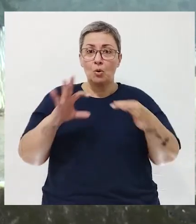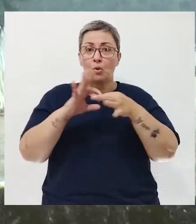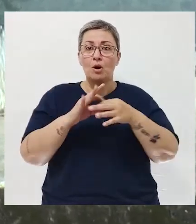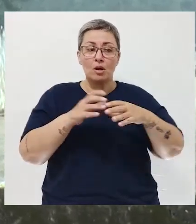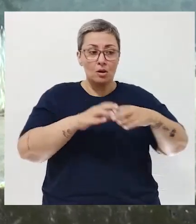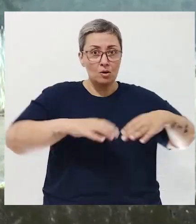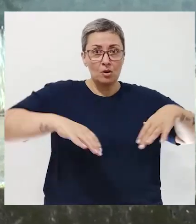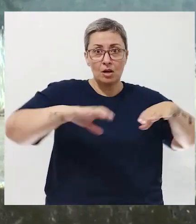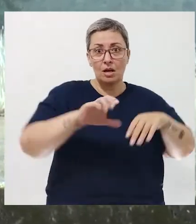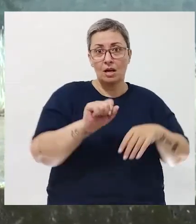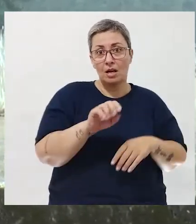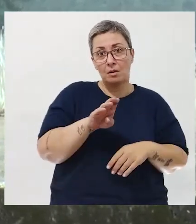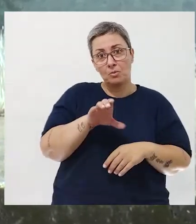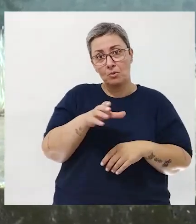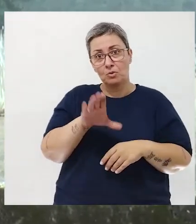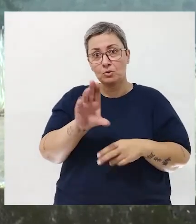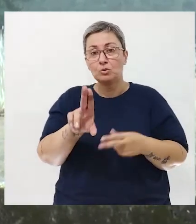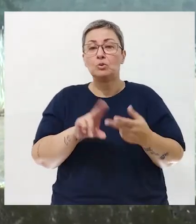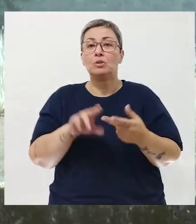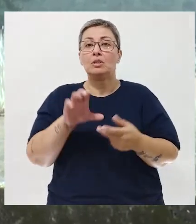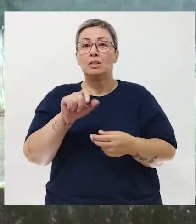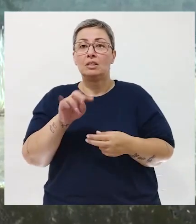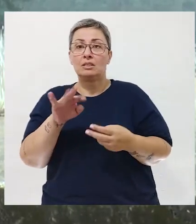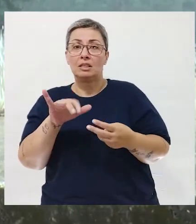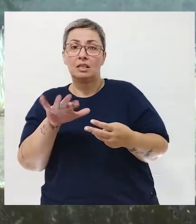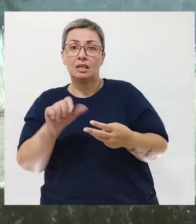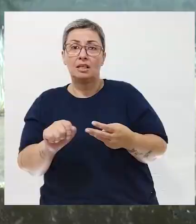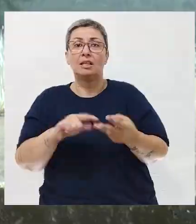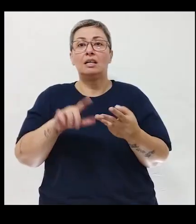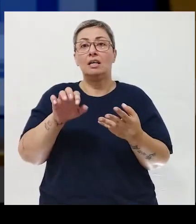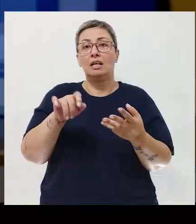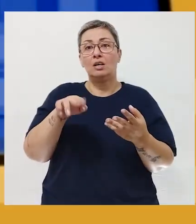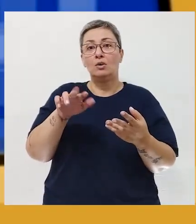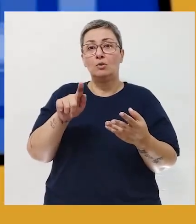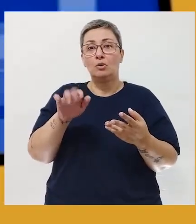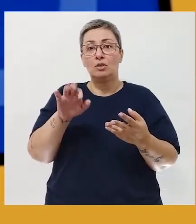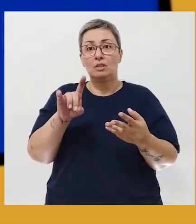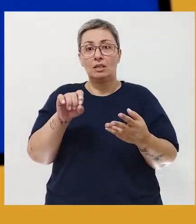as represas do Cabuçu, Cantareira e Engordador.